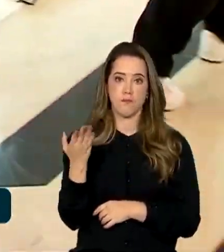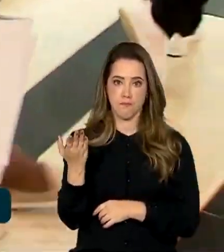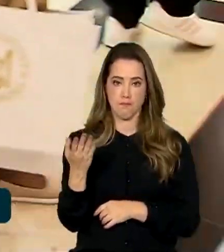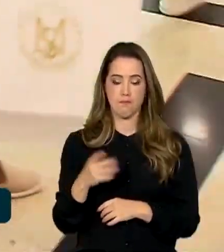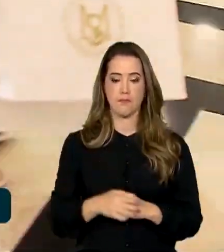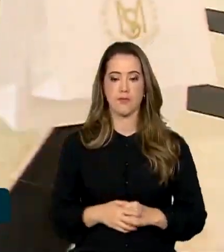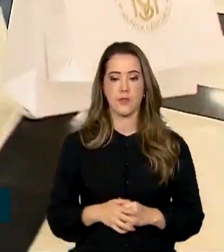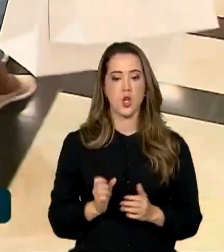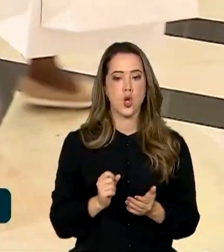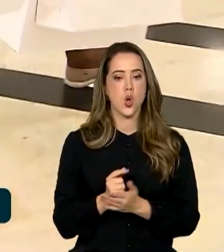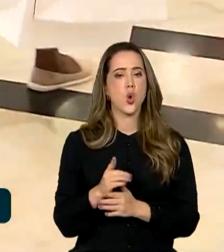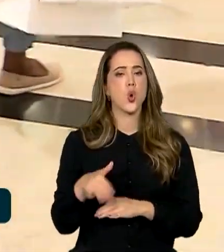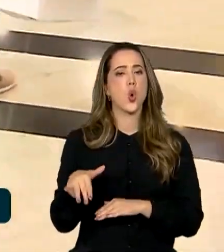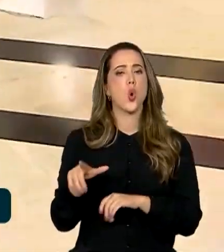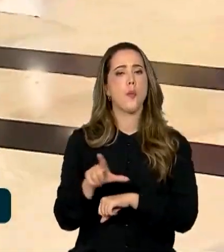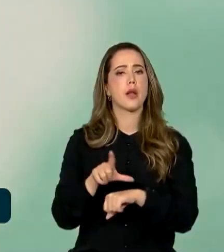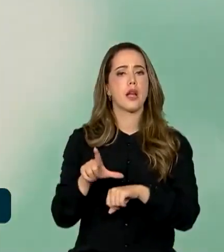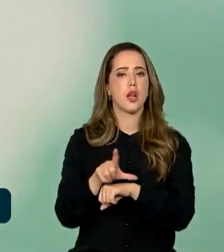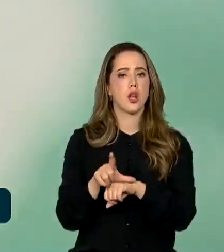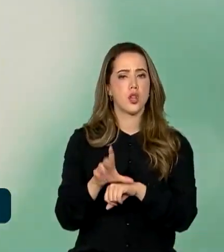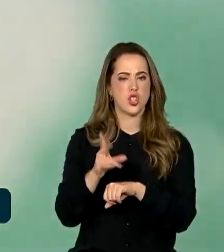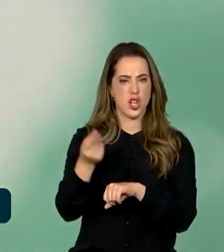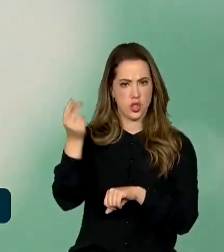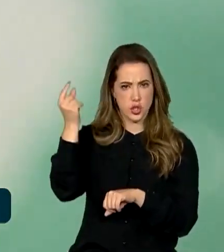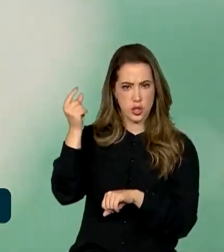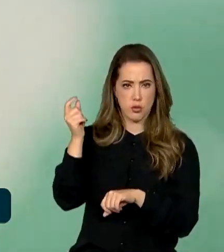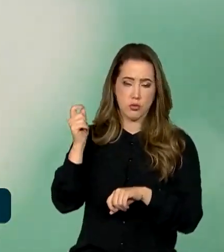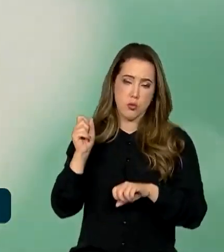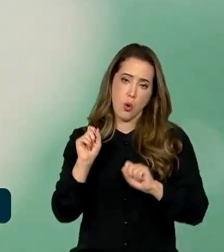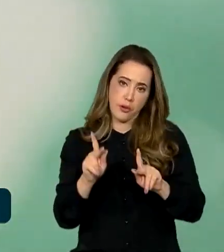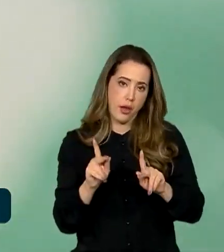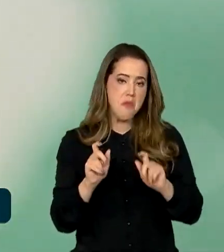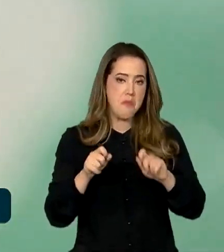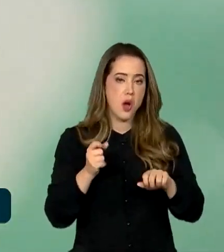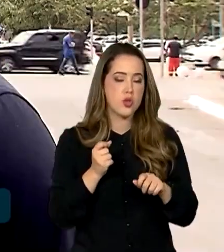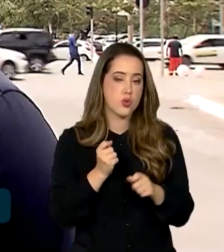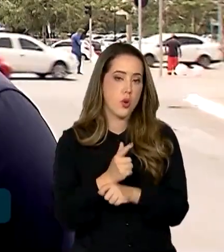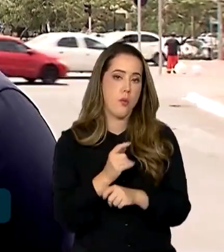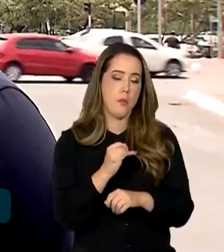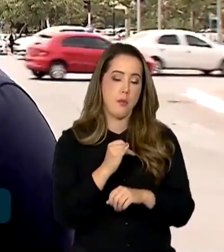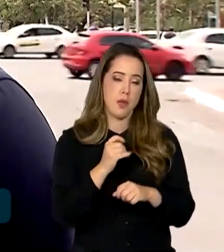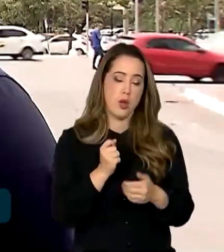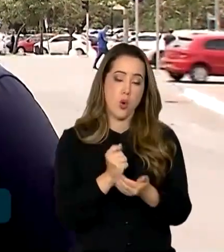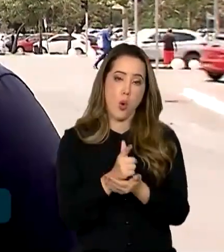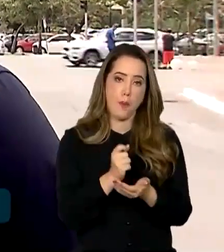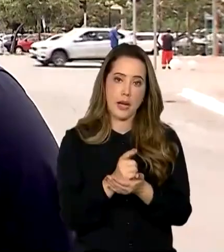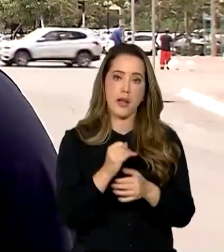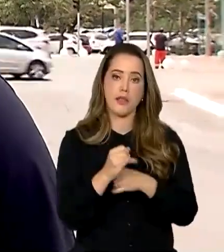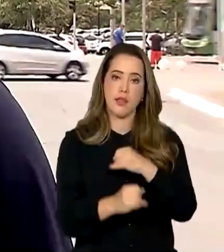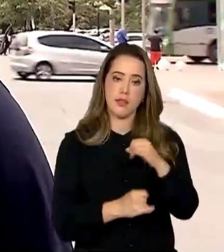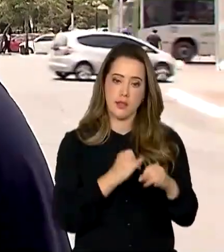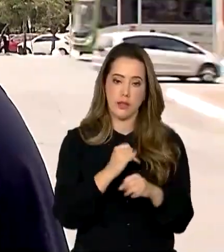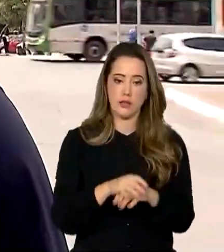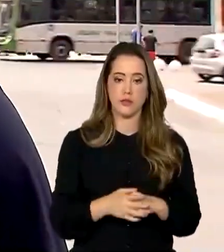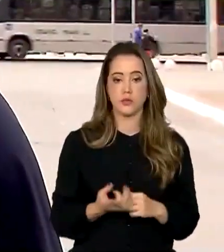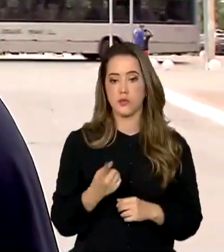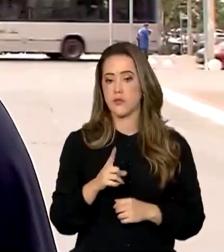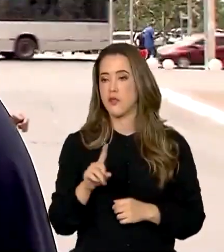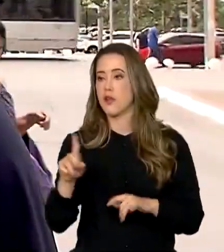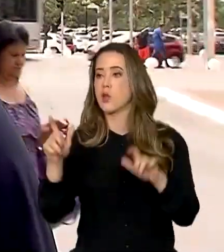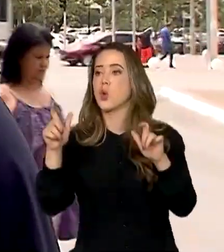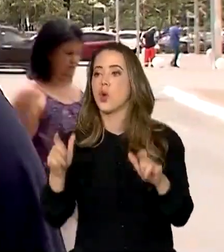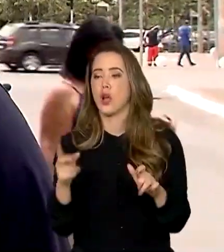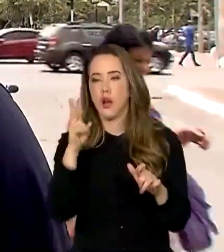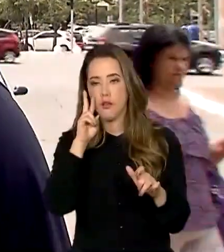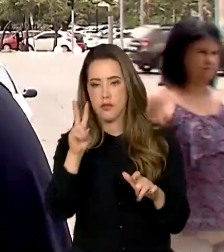é coisa do passado? Tudo bem, pode comprar pela internet também. Pesquisa na internet, vai no shopping, vê se o produto é